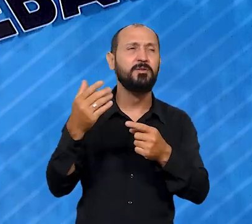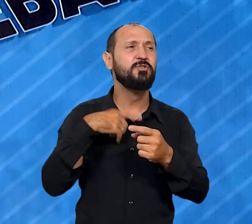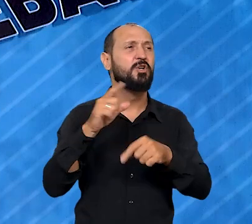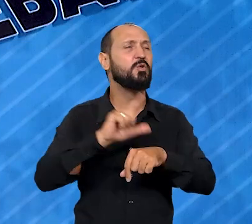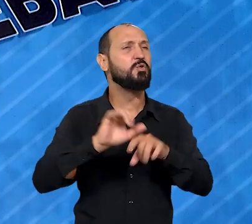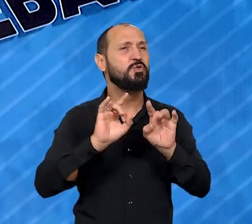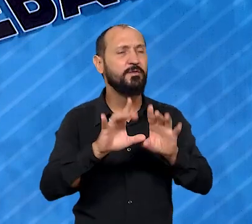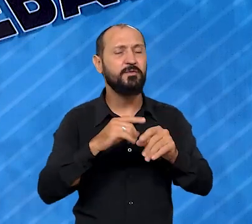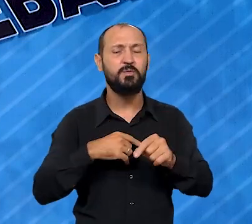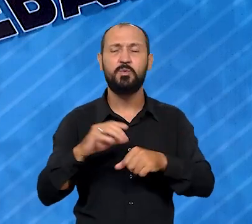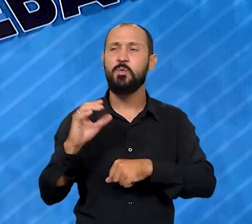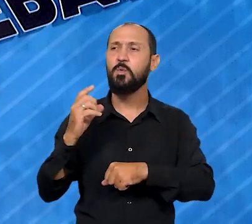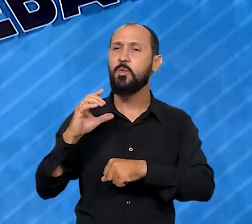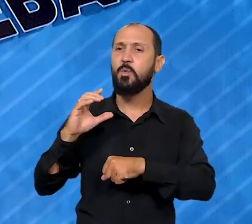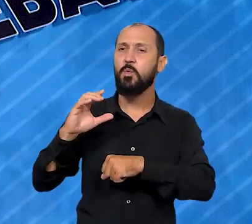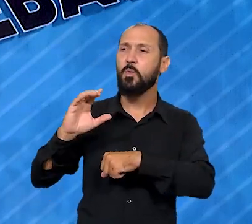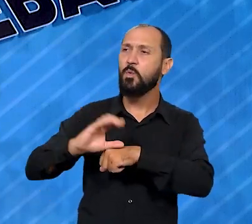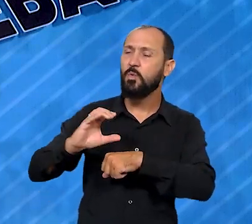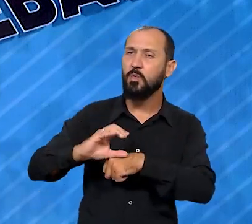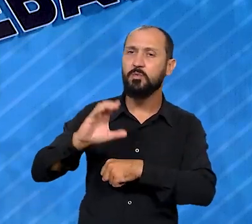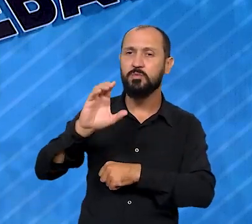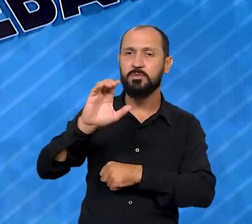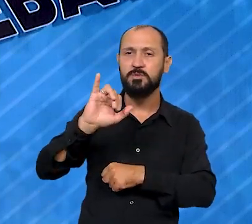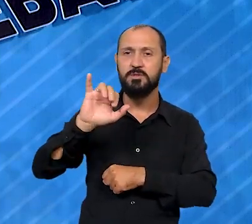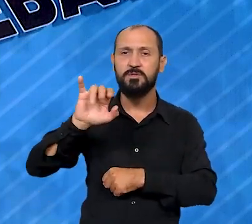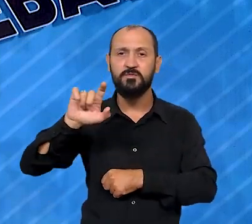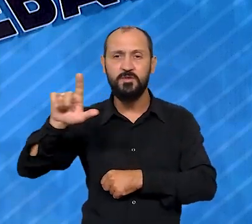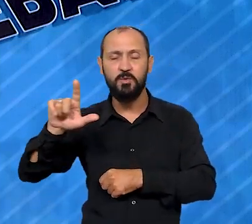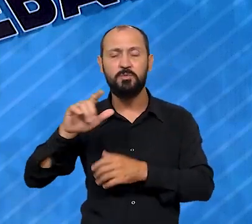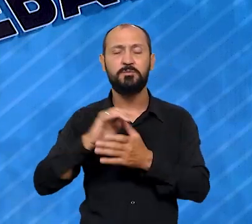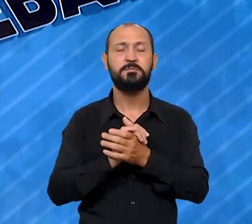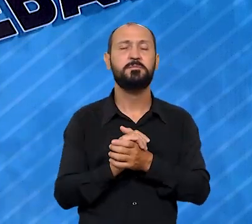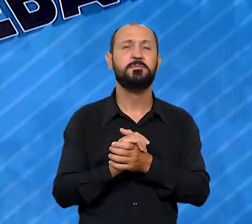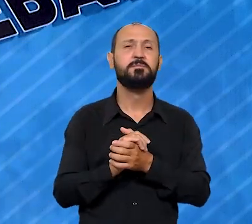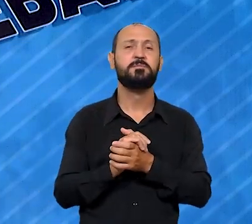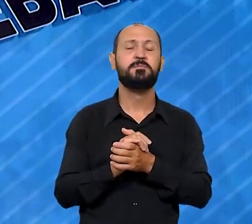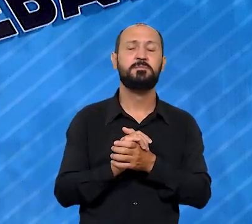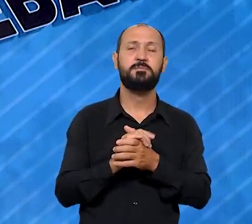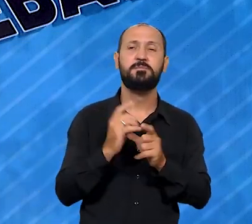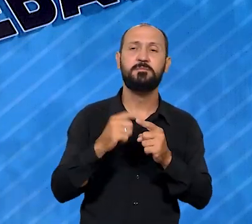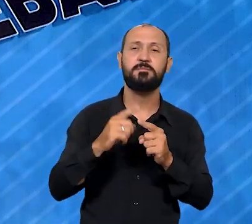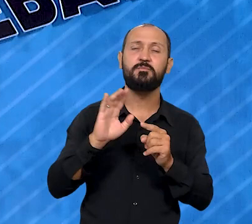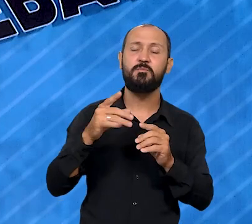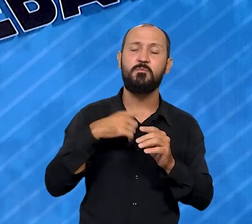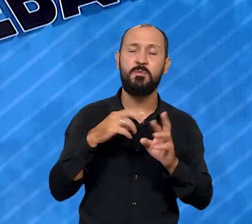Código Comercial, o Código Civil, que aí acabavam regendo as